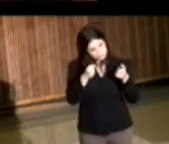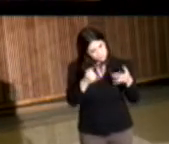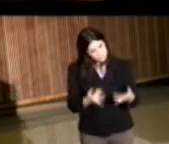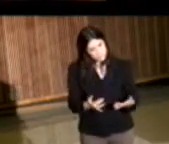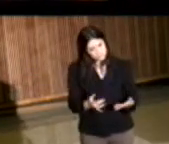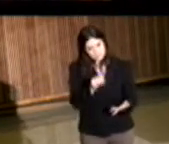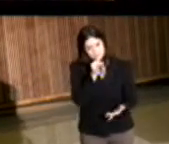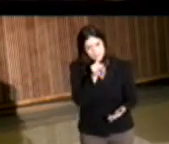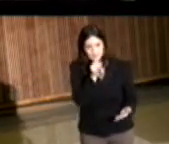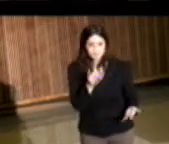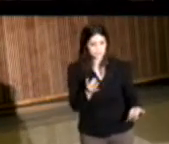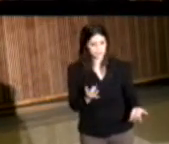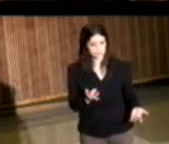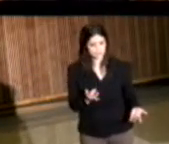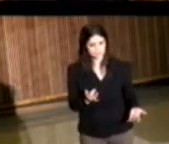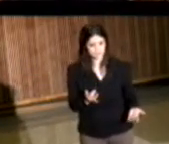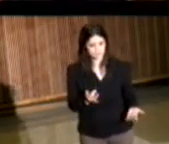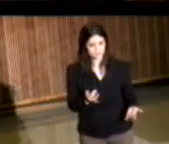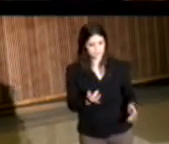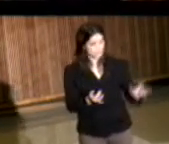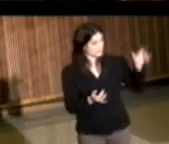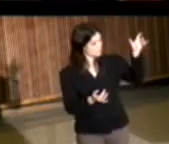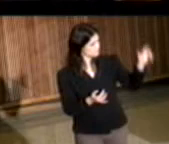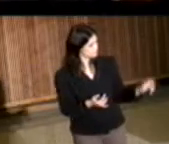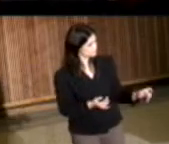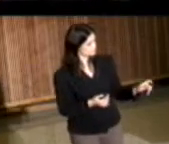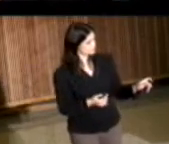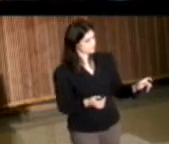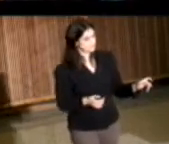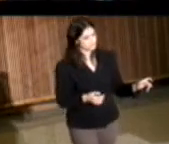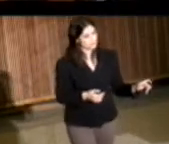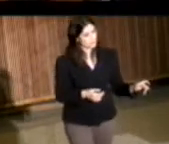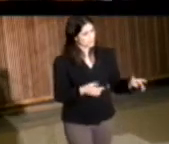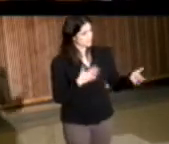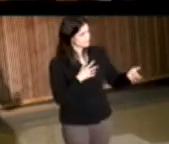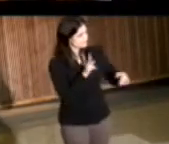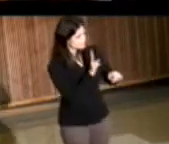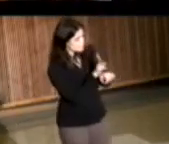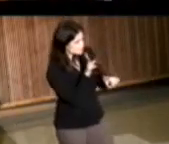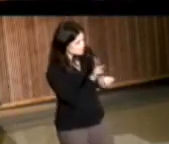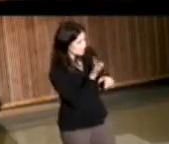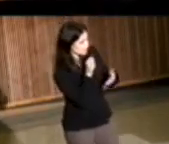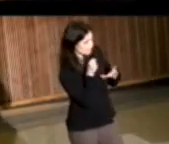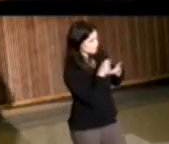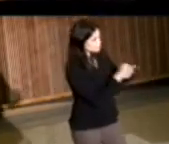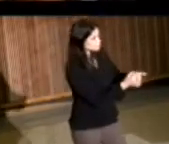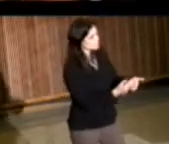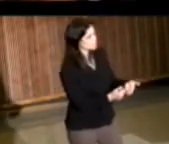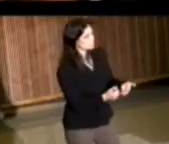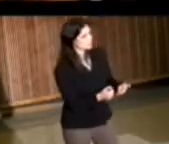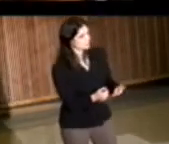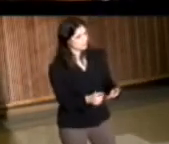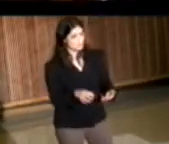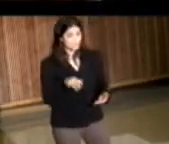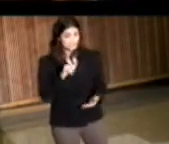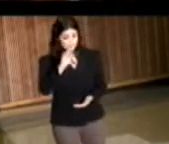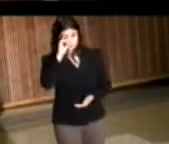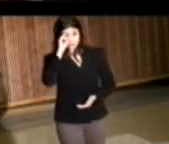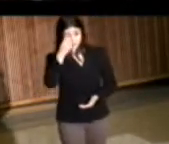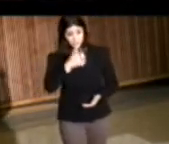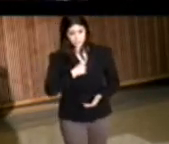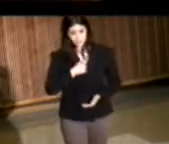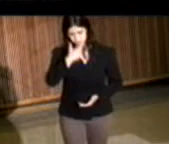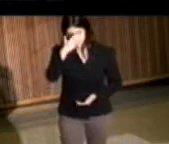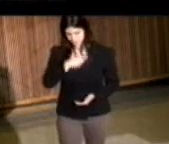gente agir com aquela pessoa da mesma maneira como a gente espera que as pessoas ajam conosco. E em